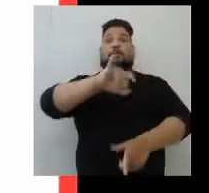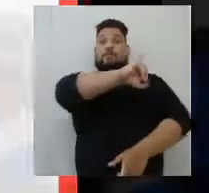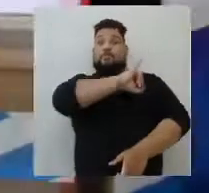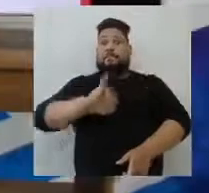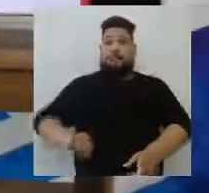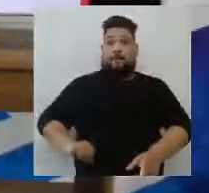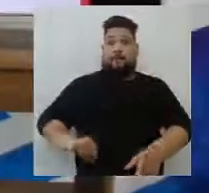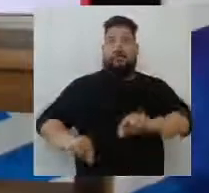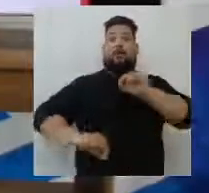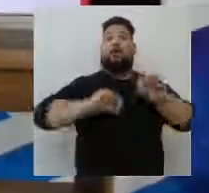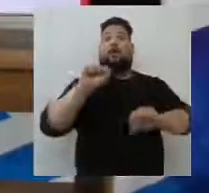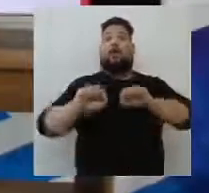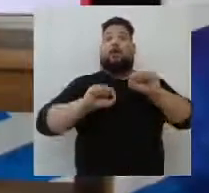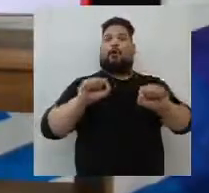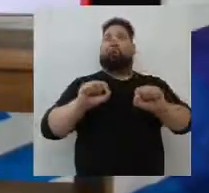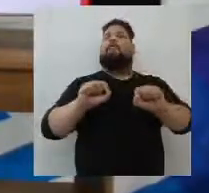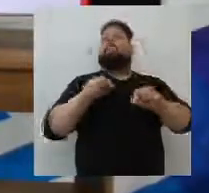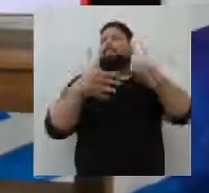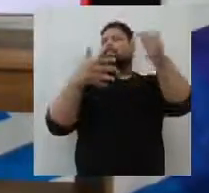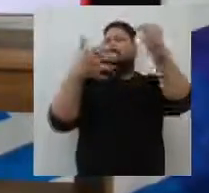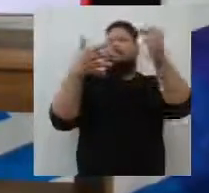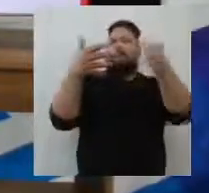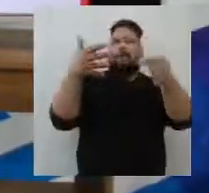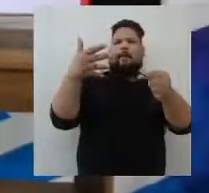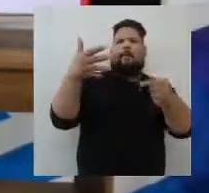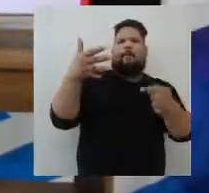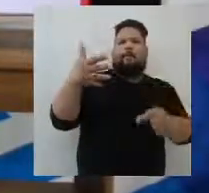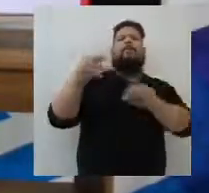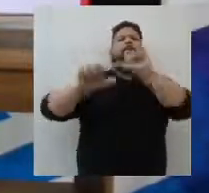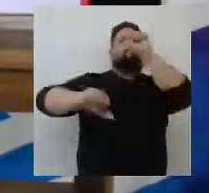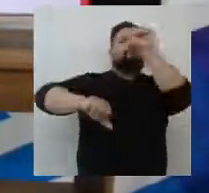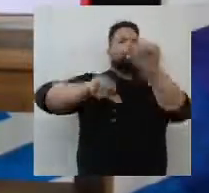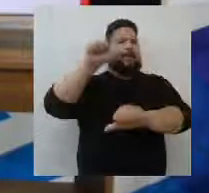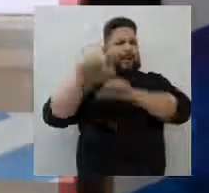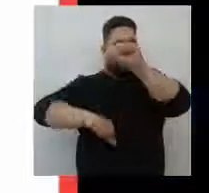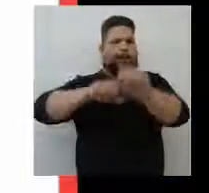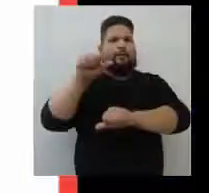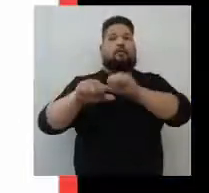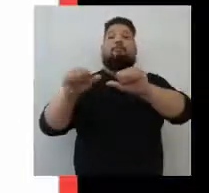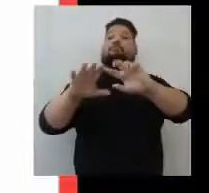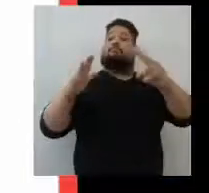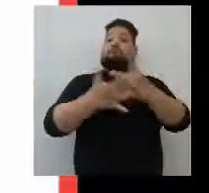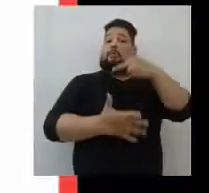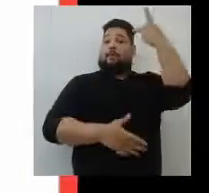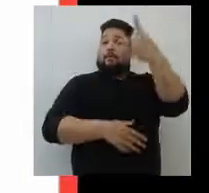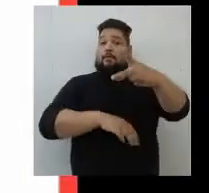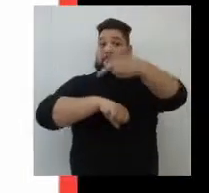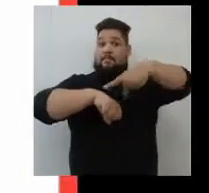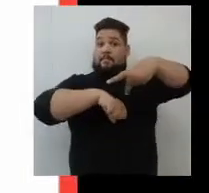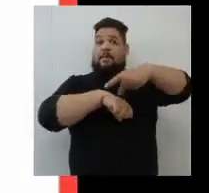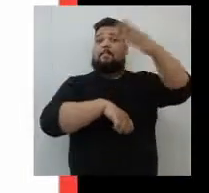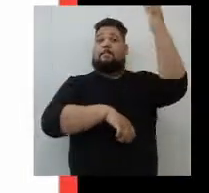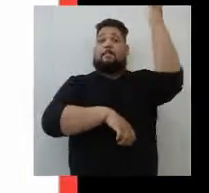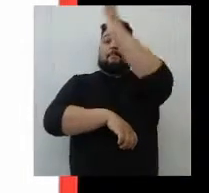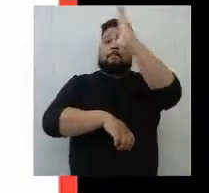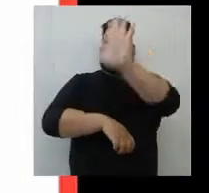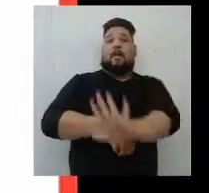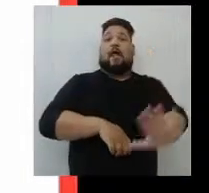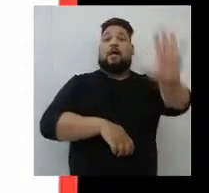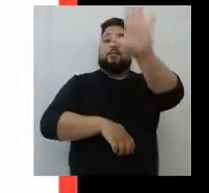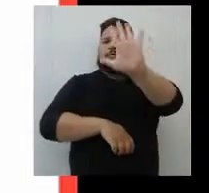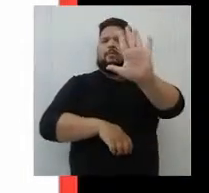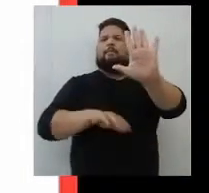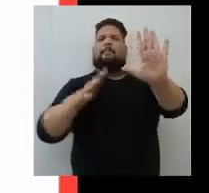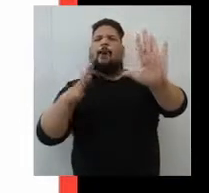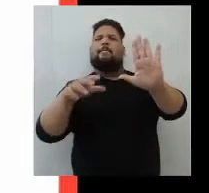diz respeito a uma série de transformações que ocorreram no Brasil desde o final do